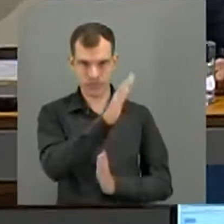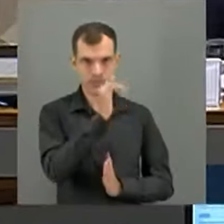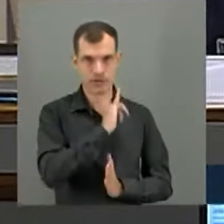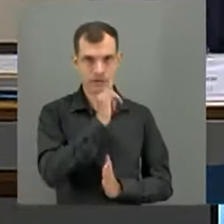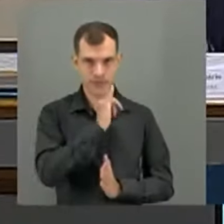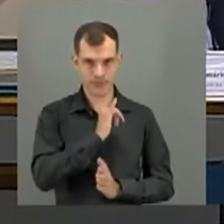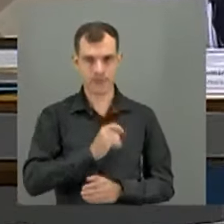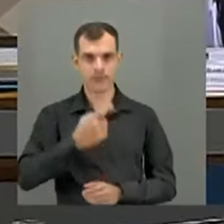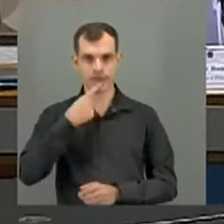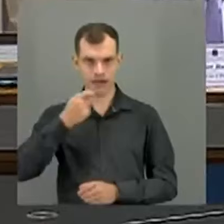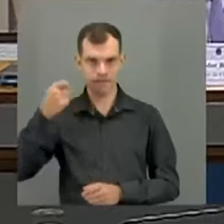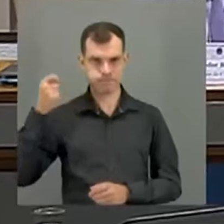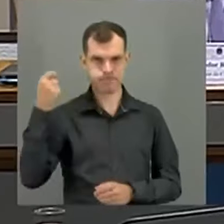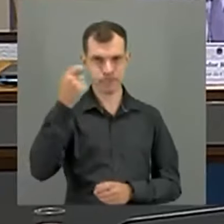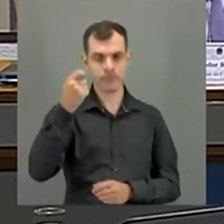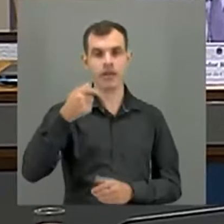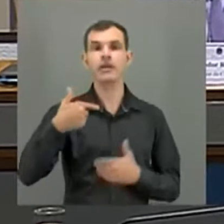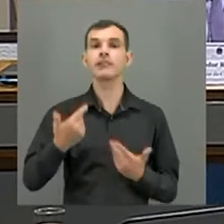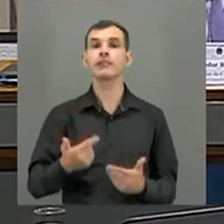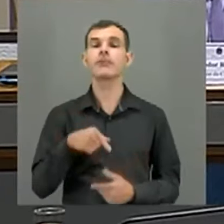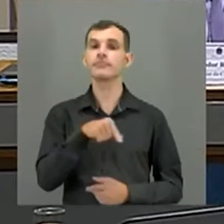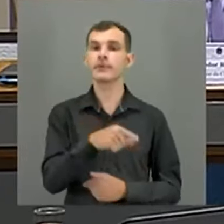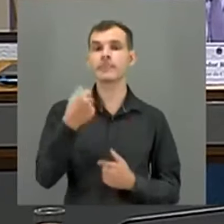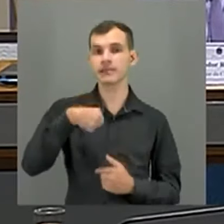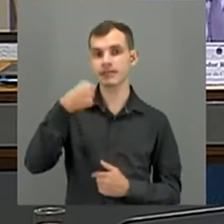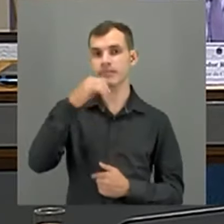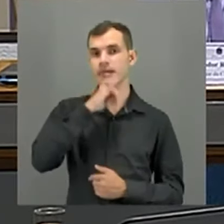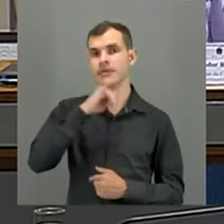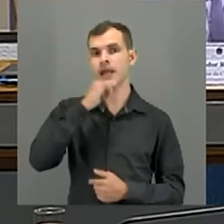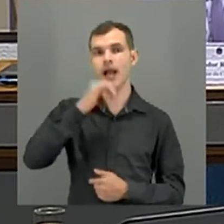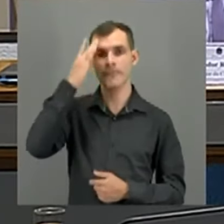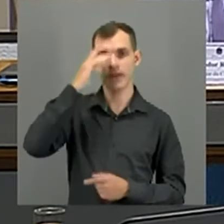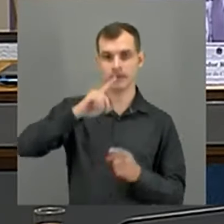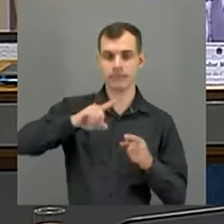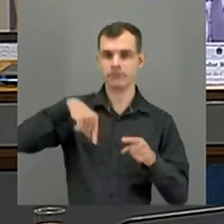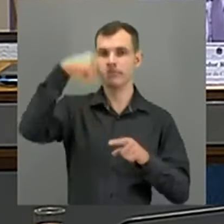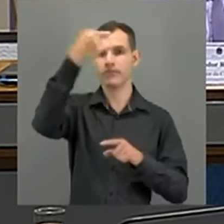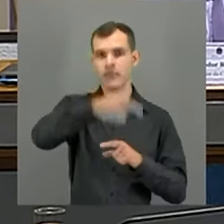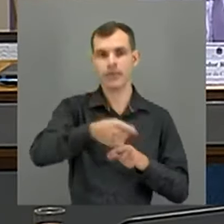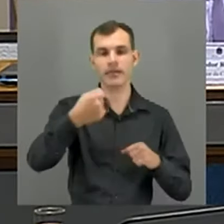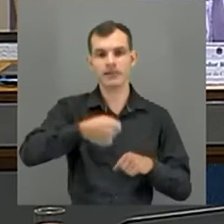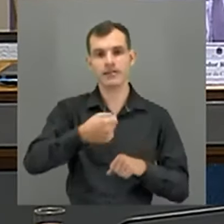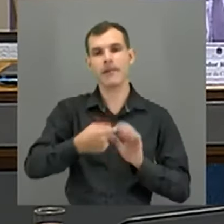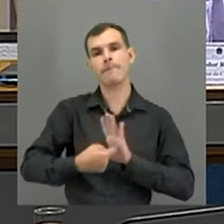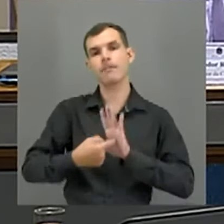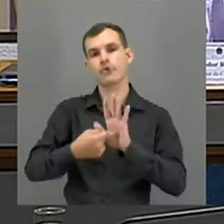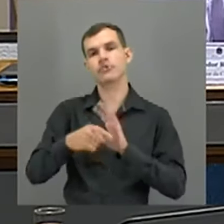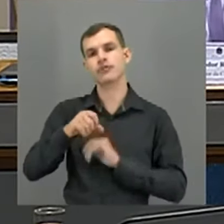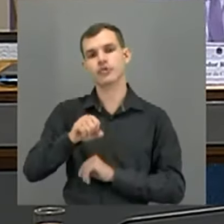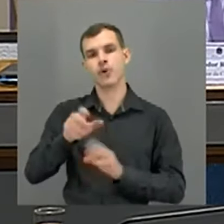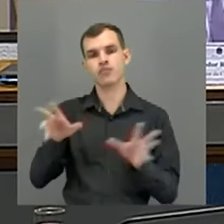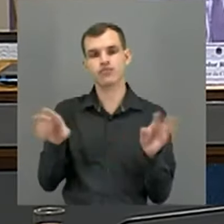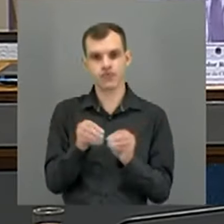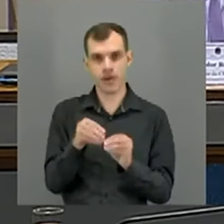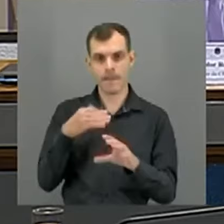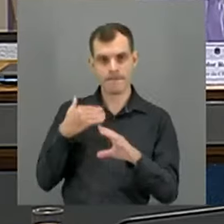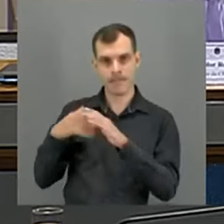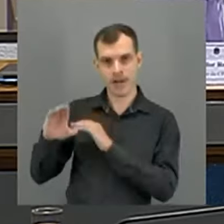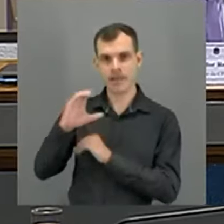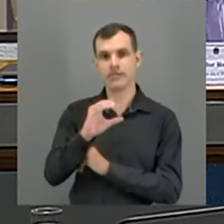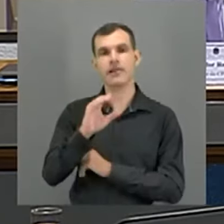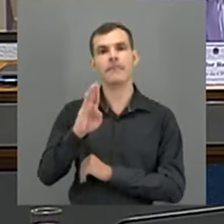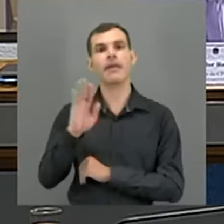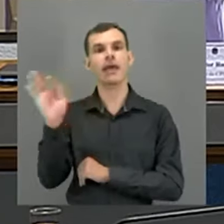súmula. Ele tem que apresentar aquela súmula no dia seguinte para a CBF ou para determinada... Não, até quatro horas depois ele tem que redigir.